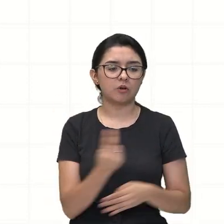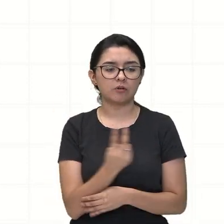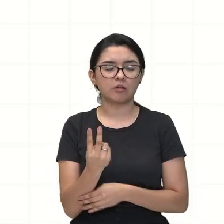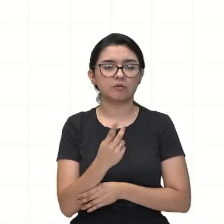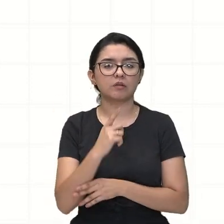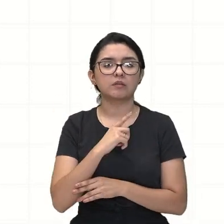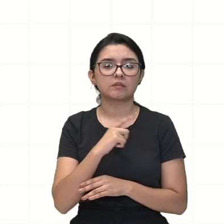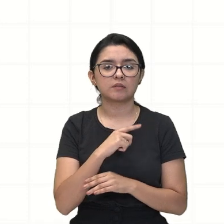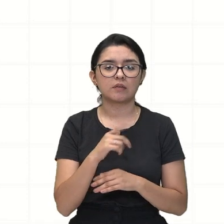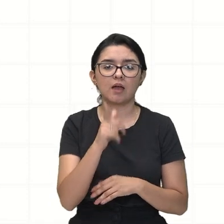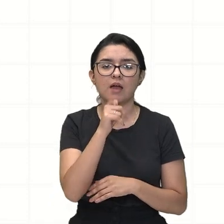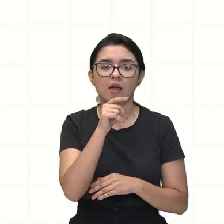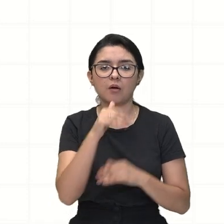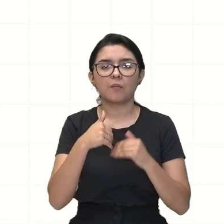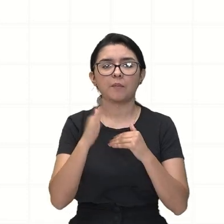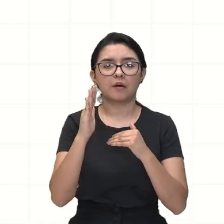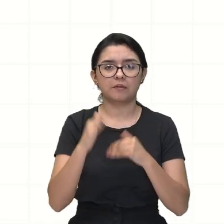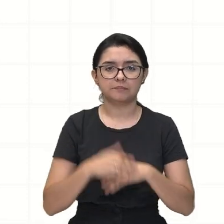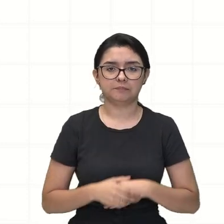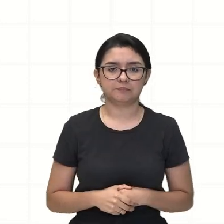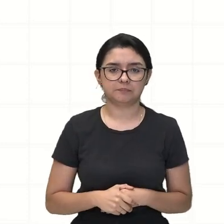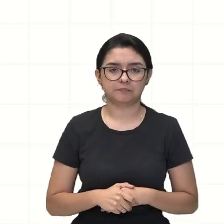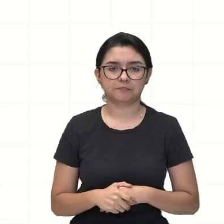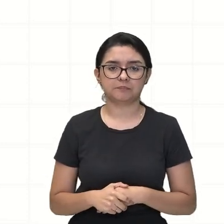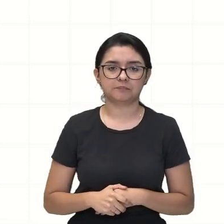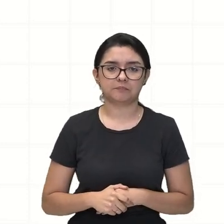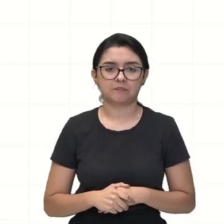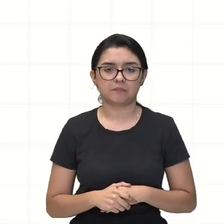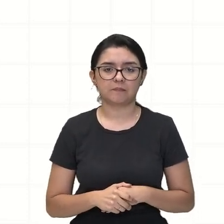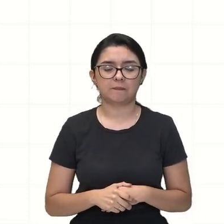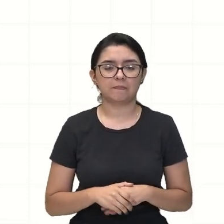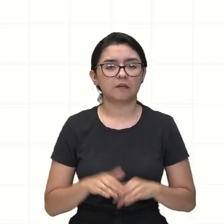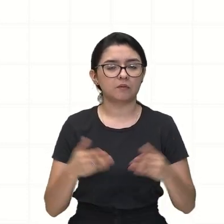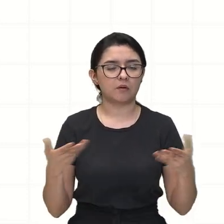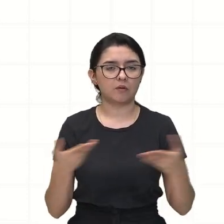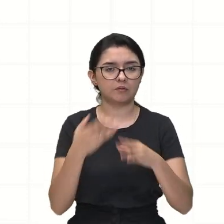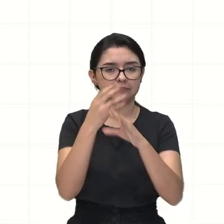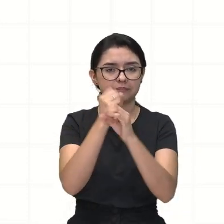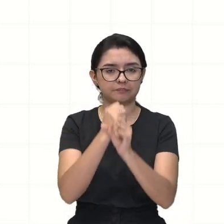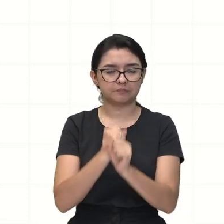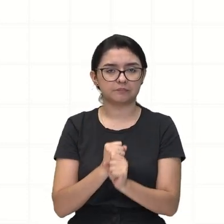mais cheia, né, possui mais água? Então vamos fazer o cálculo aqui.